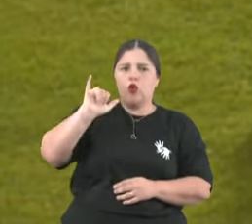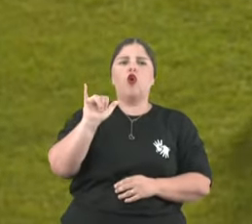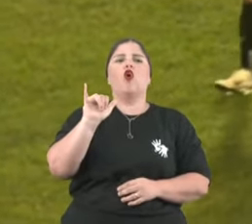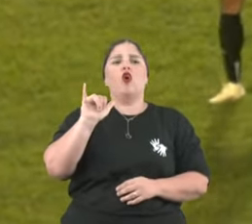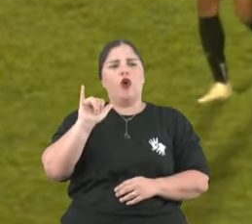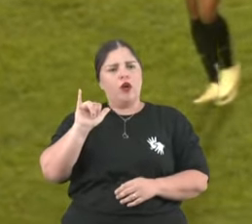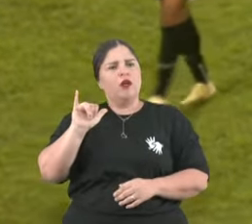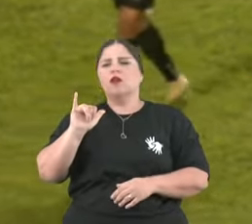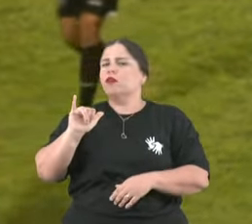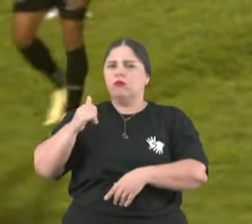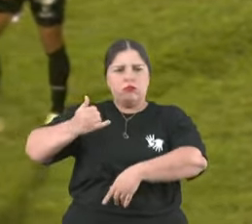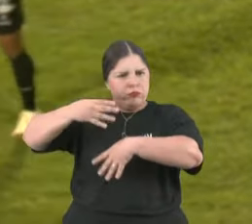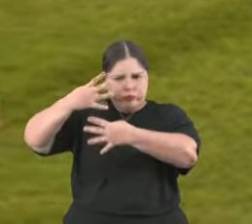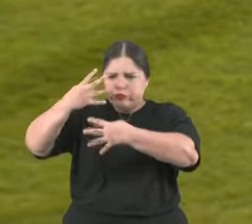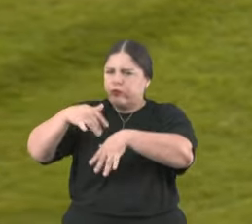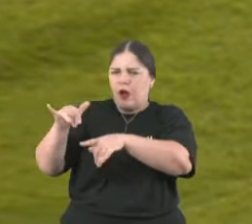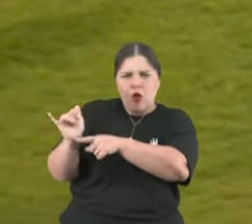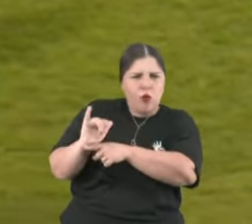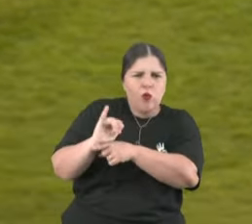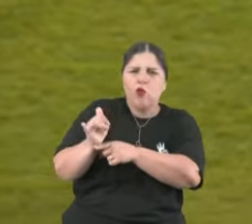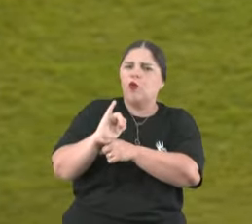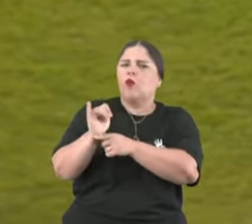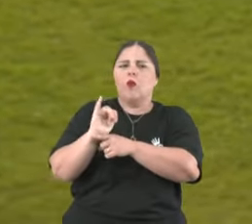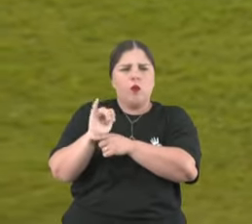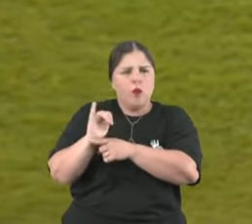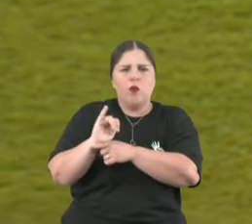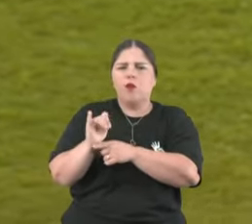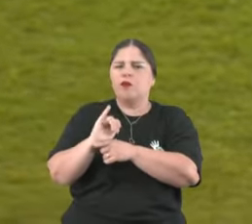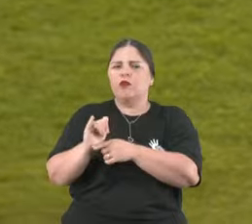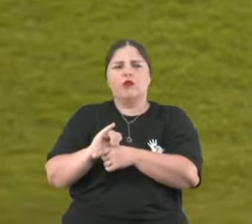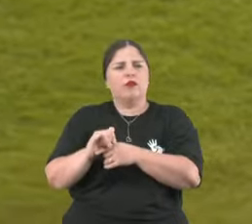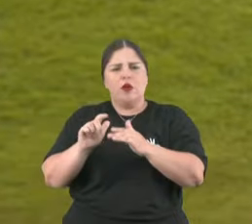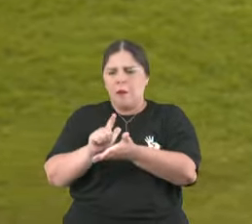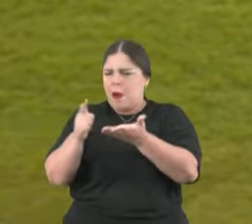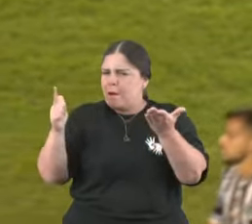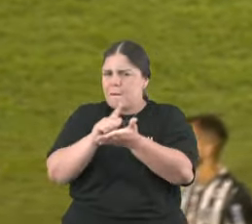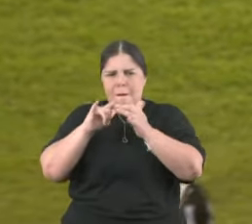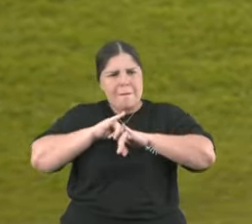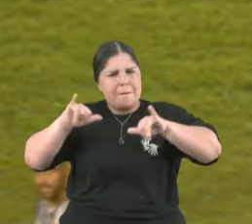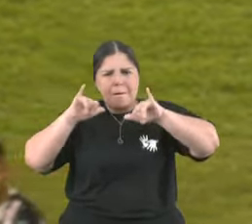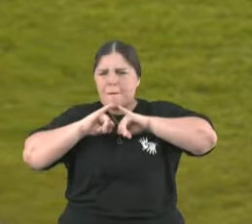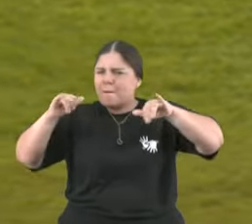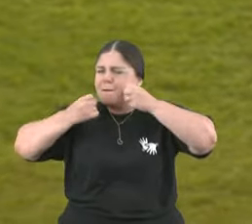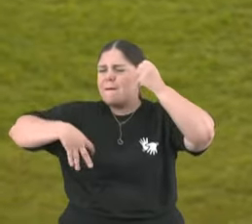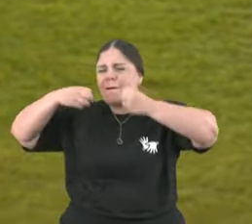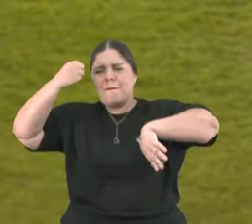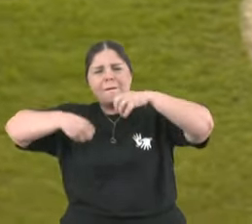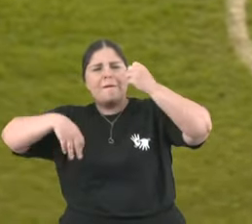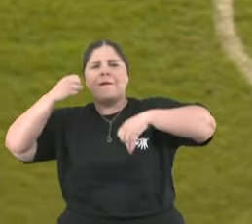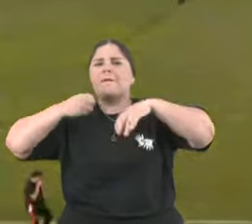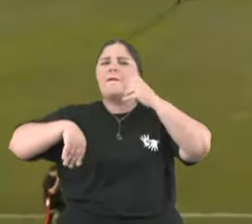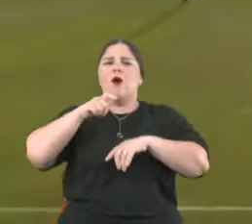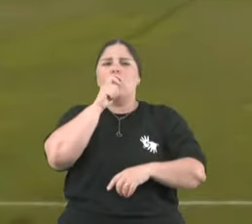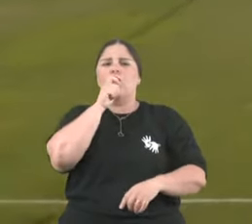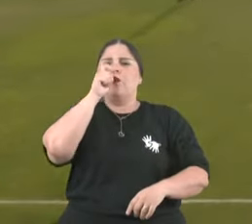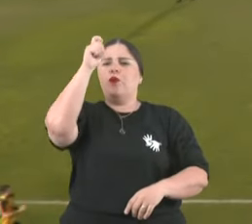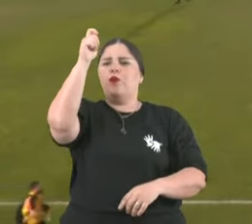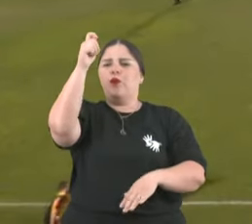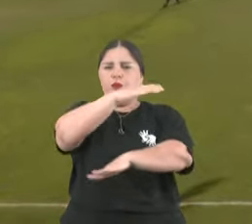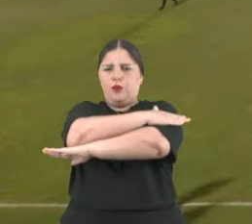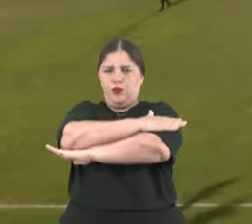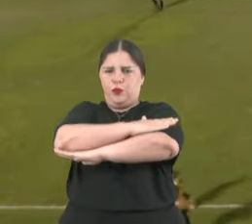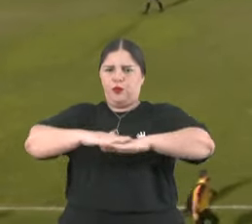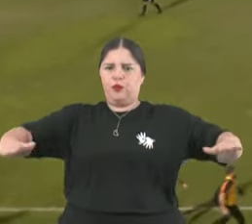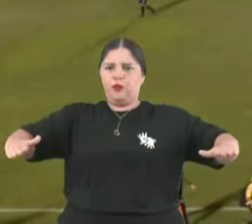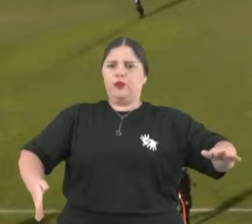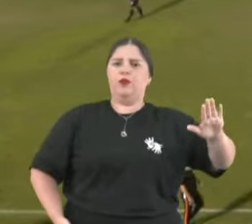labuta. Na labuta jornalística, viu? Ah, daquele jeito. No momento em que apita o árbitro do jogo, seu Wagner